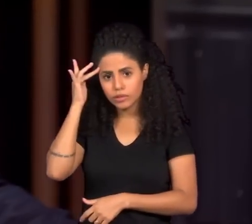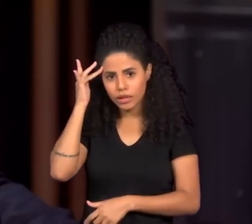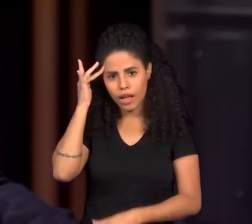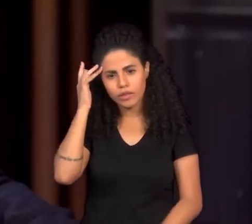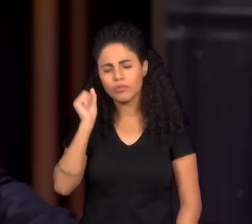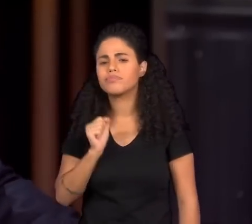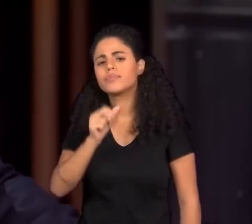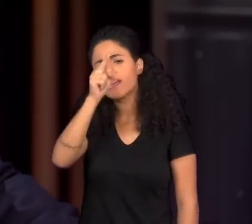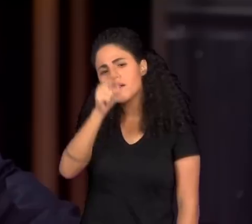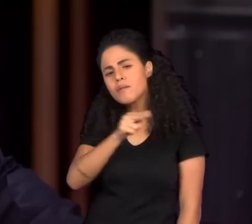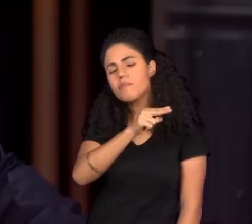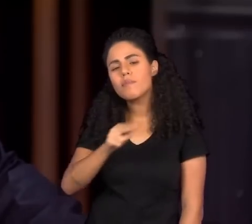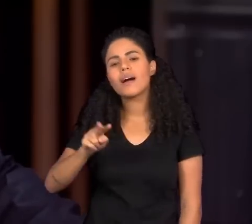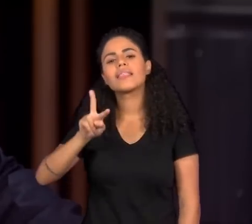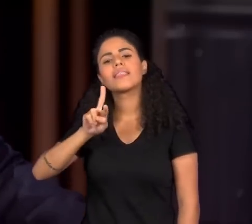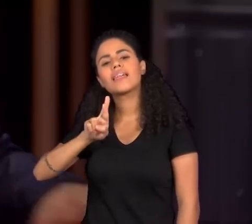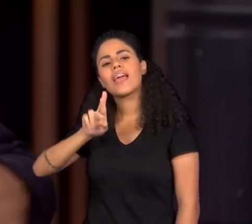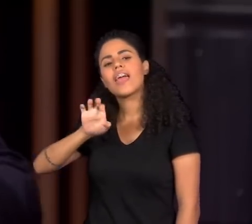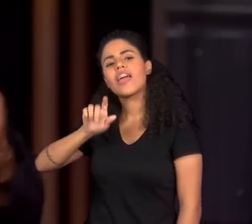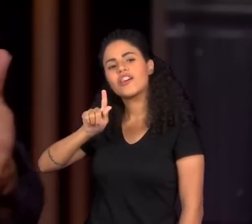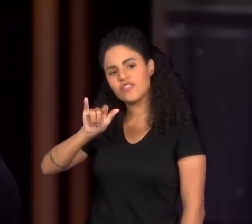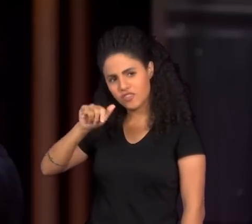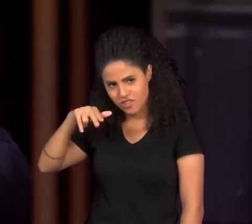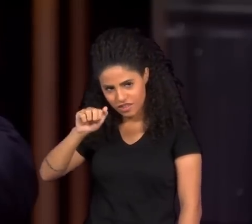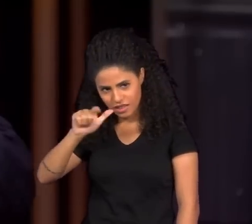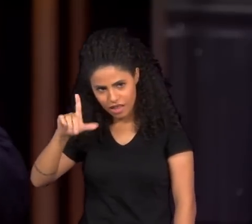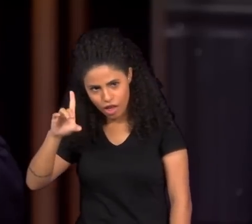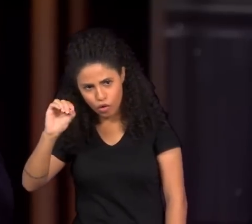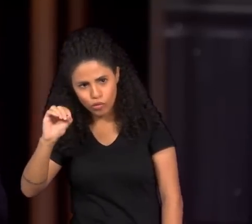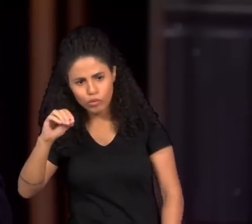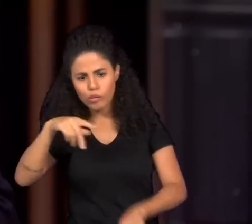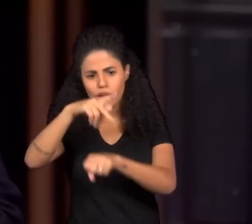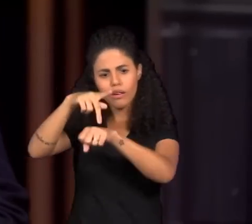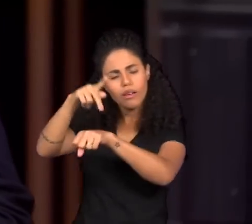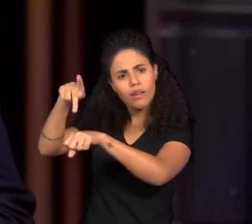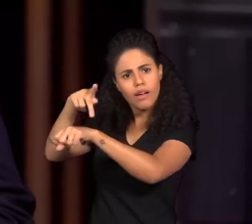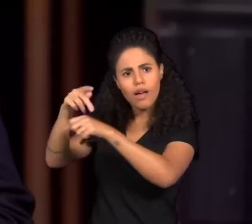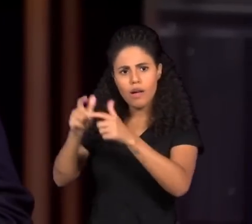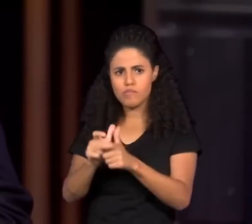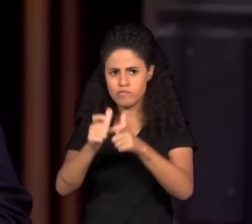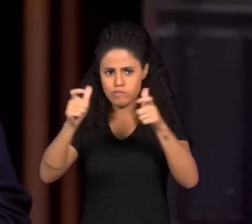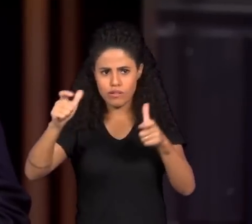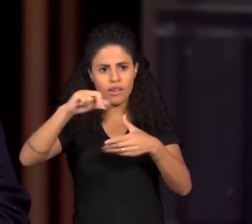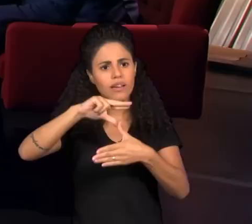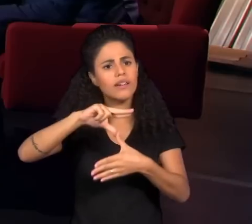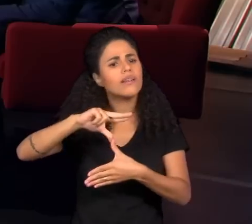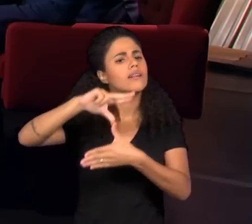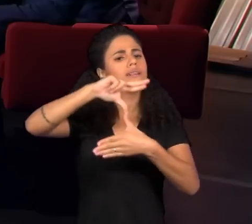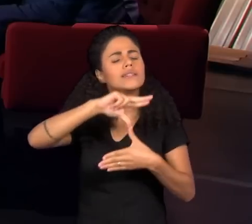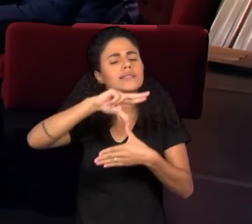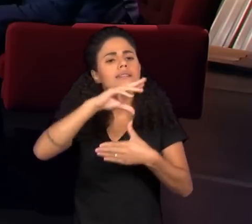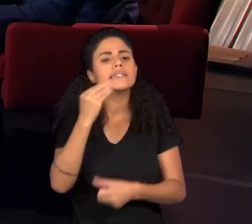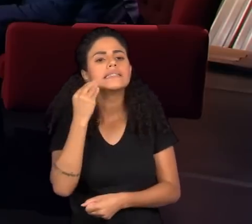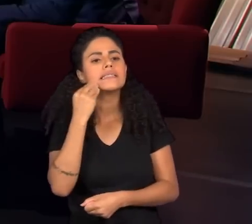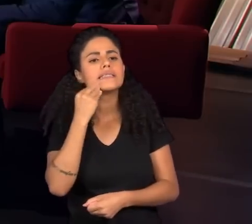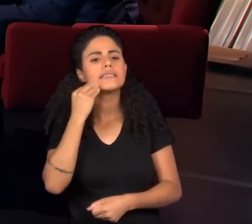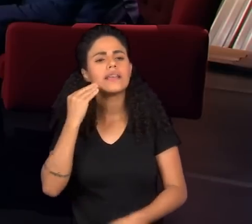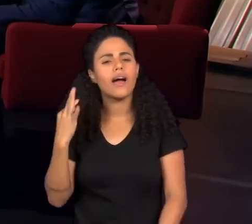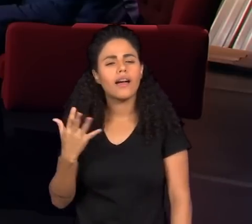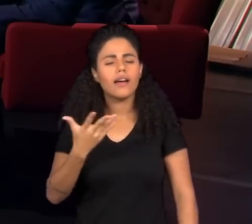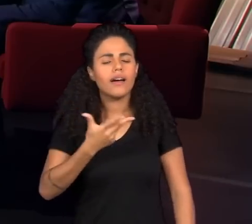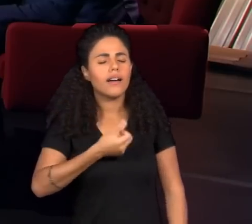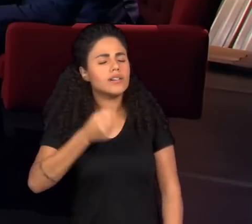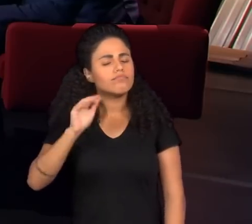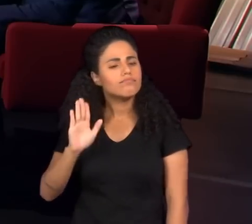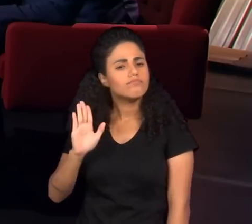Reginaldo, essa necessidade recorrente da maioria dos países aqui da América Latina de buscar um salvador da